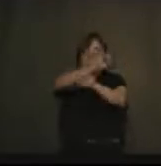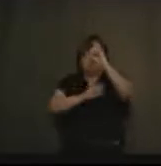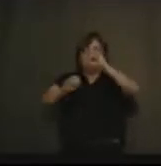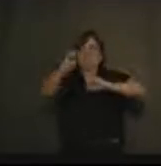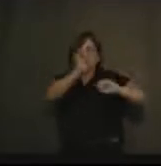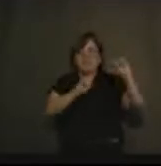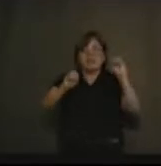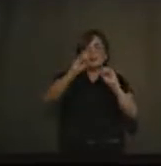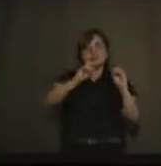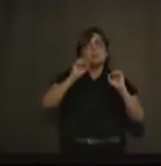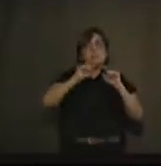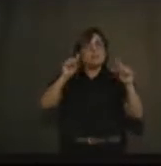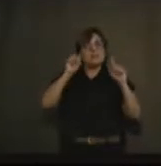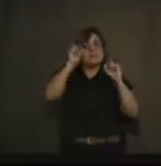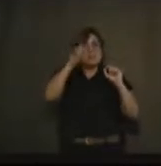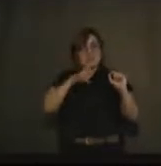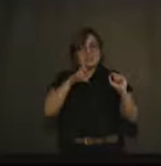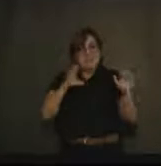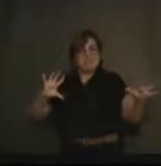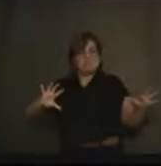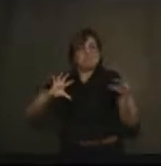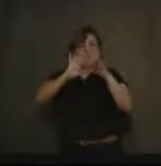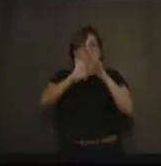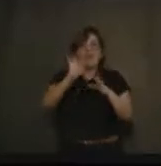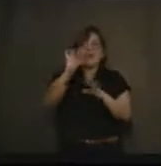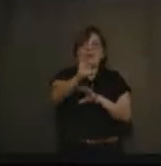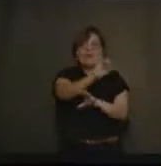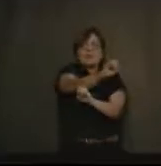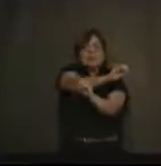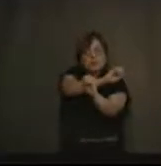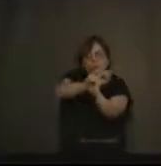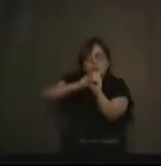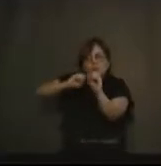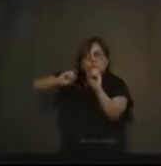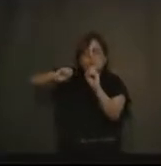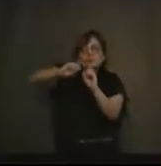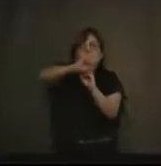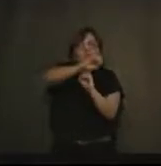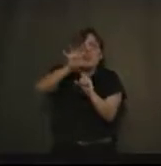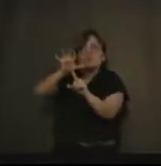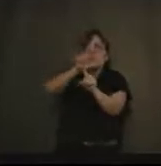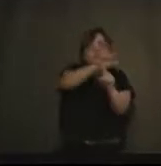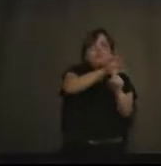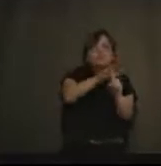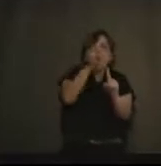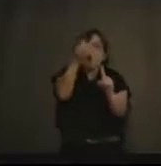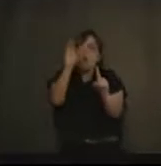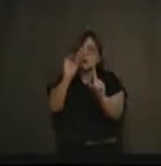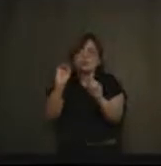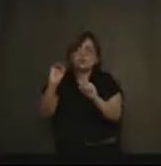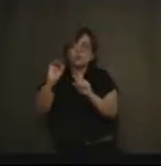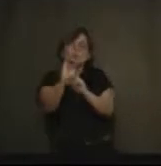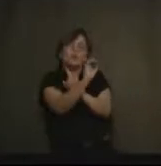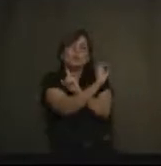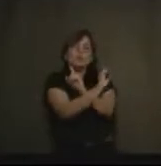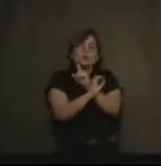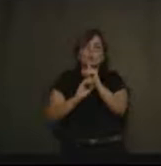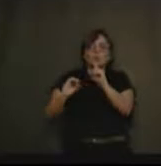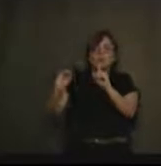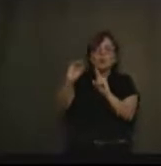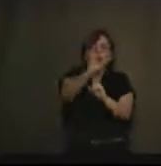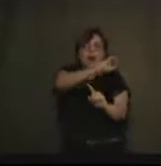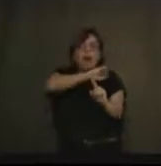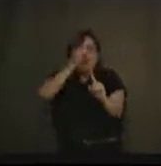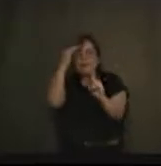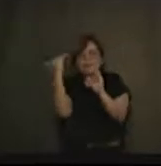havendo o fato de que cada planeta influencia os outros a se afastar um pouquinho da trajetória elíptica